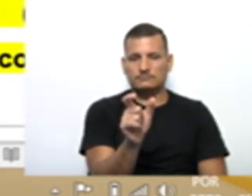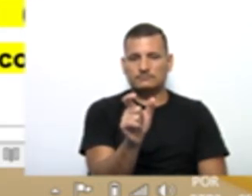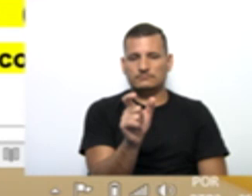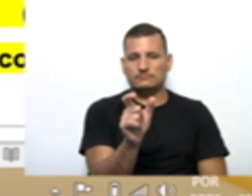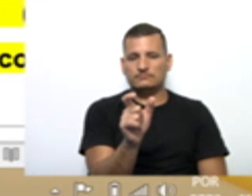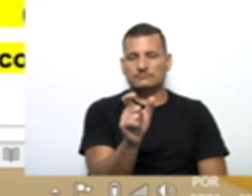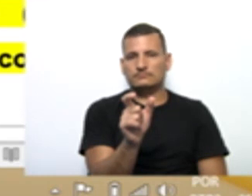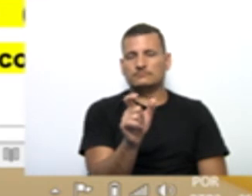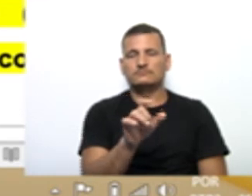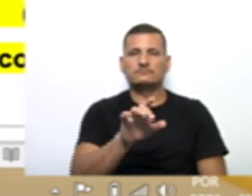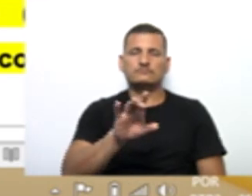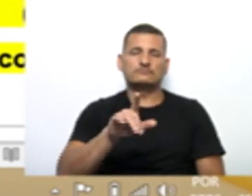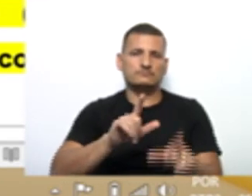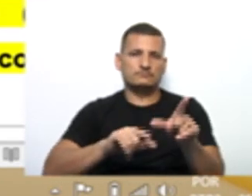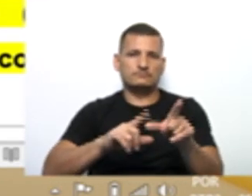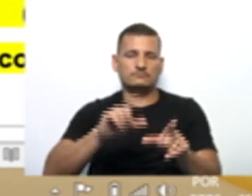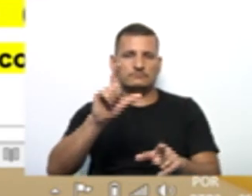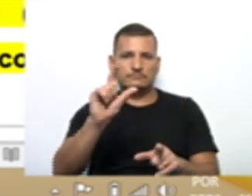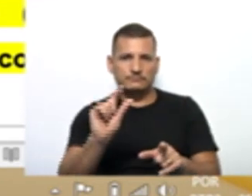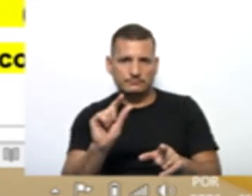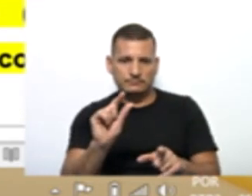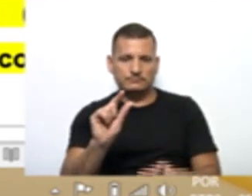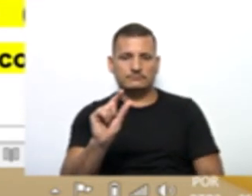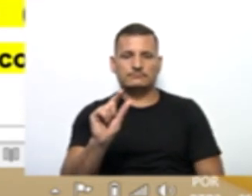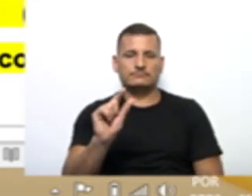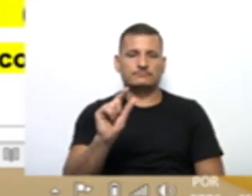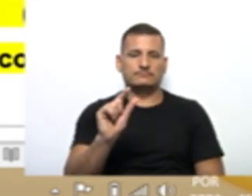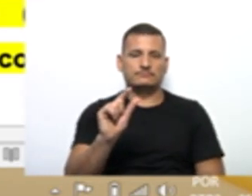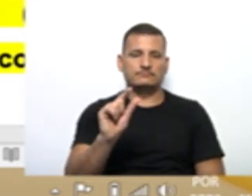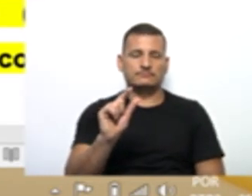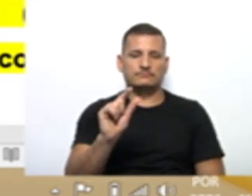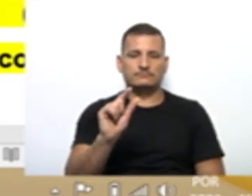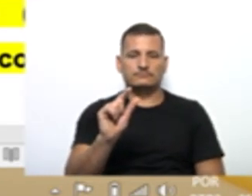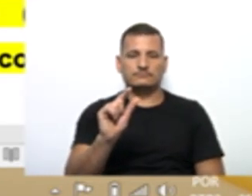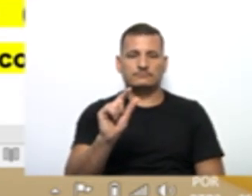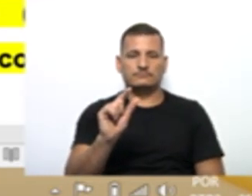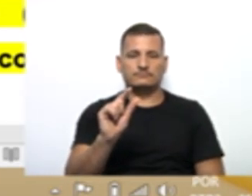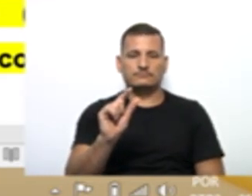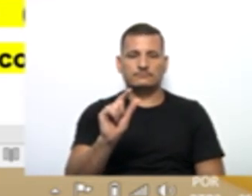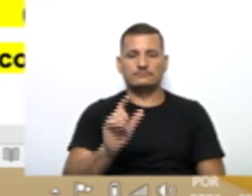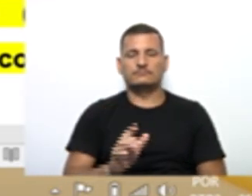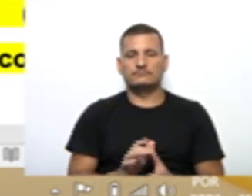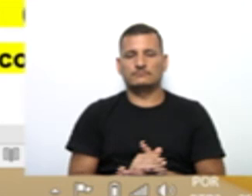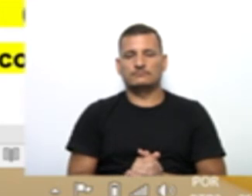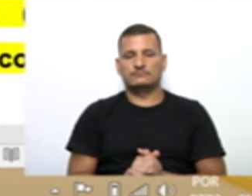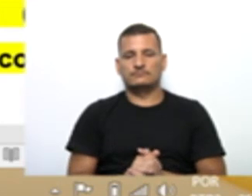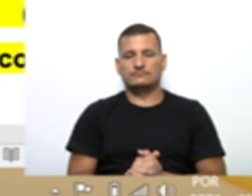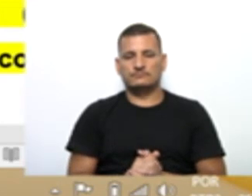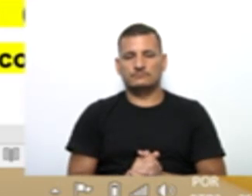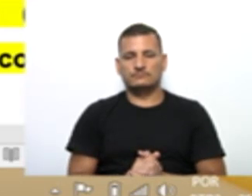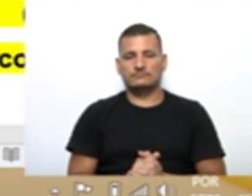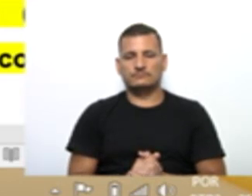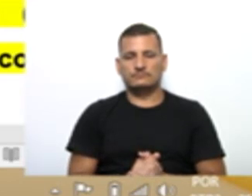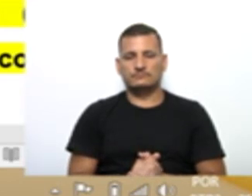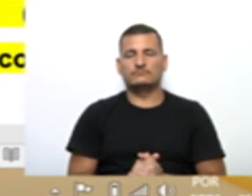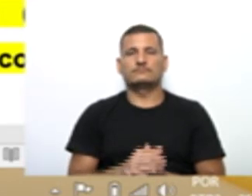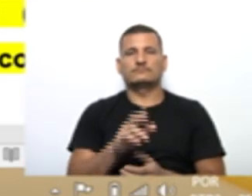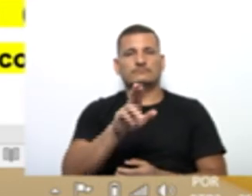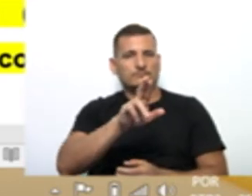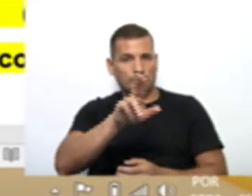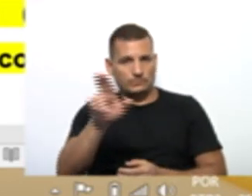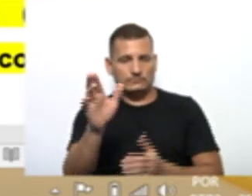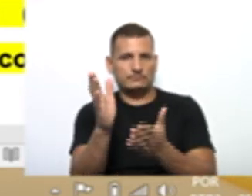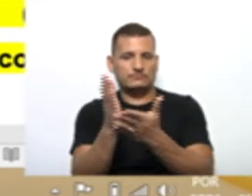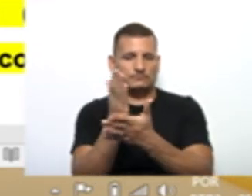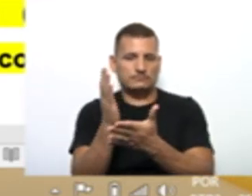em caixa baixa, minúscula mesmo. Então, eu vou ter Pedro Demo. Observe o seguinte, aqui na nossa, eu trouxe o nome do livro, a